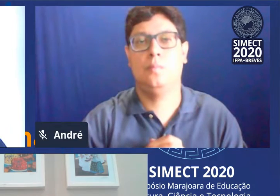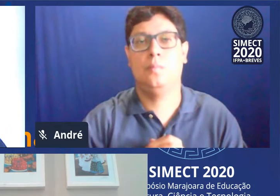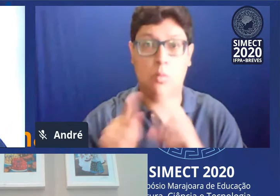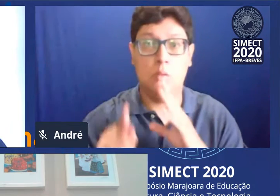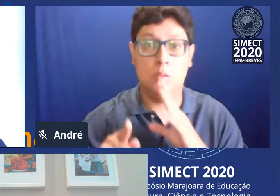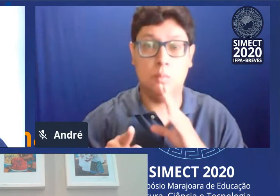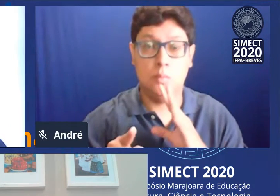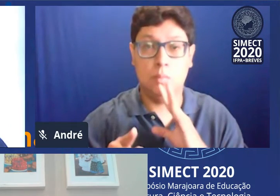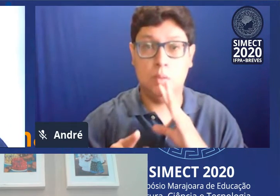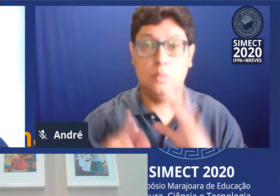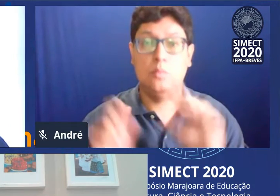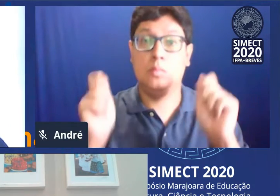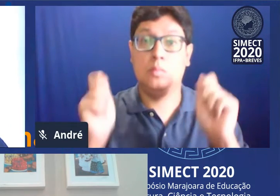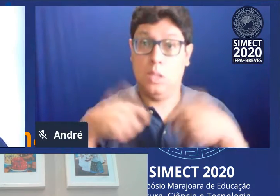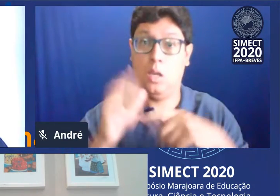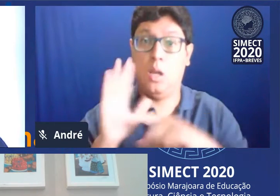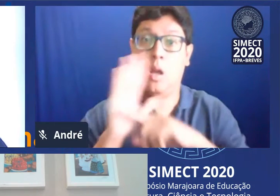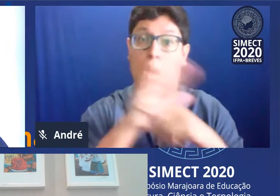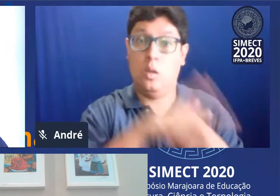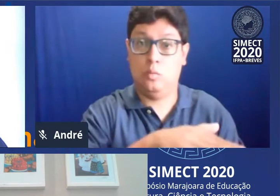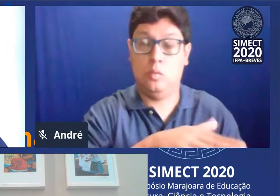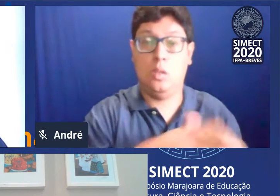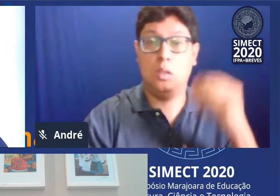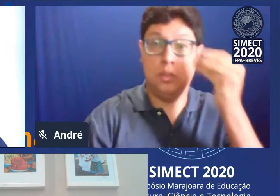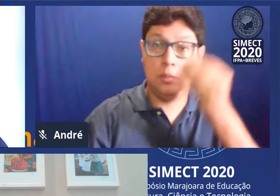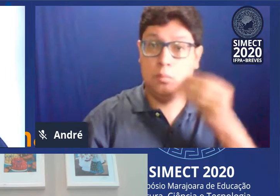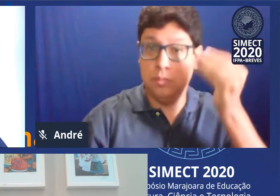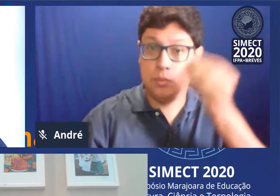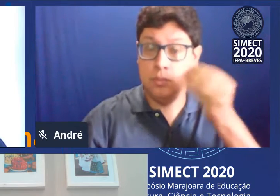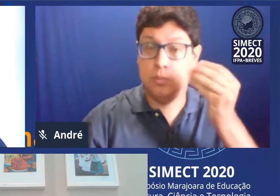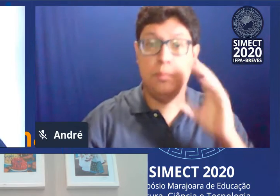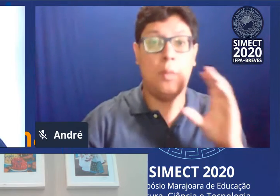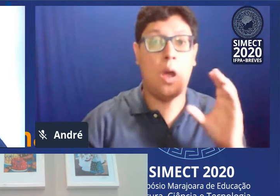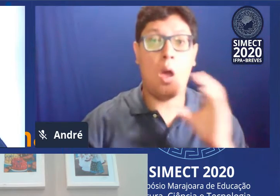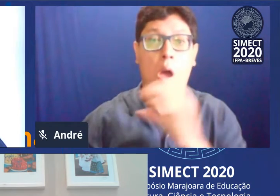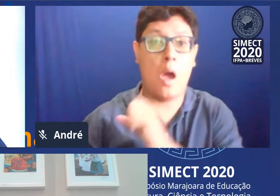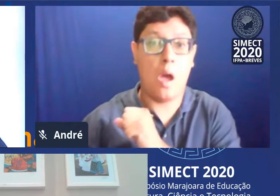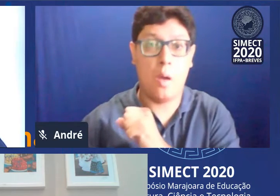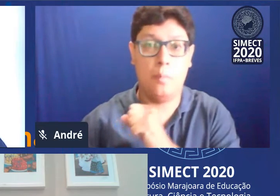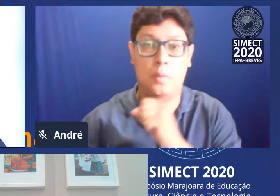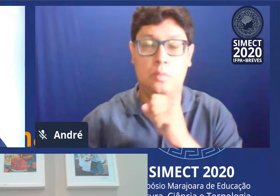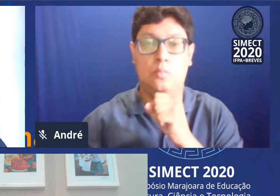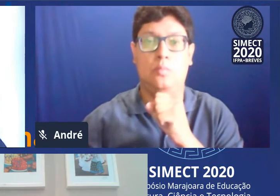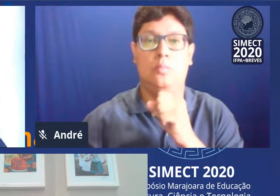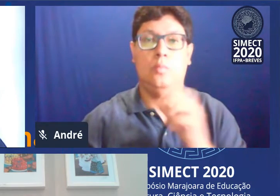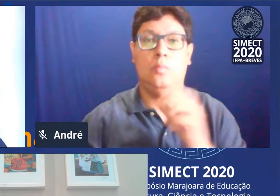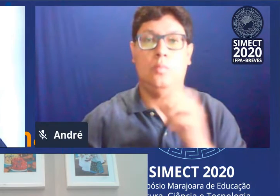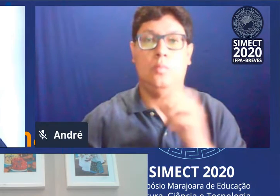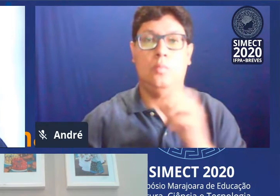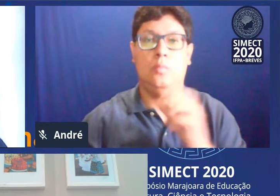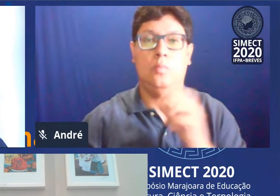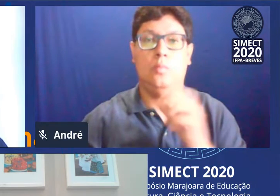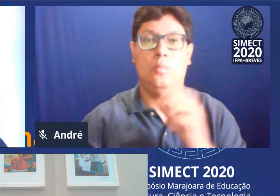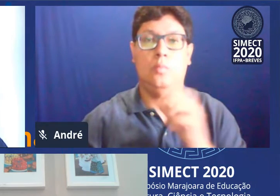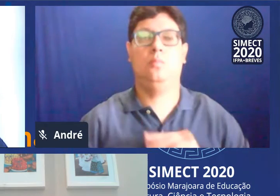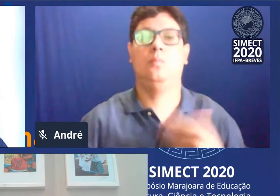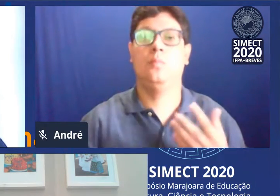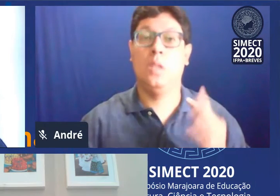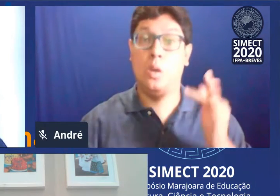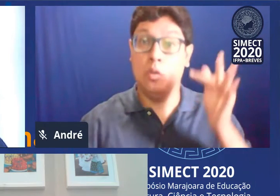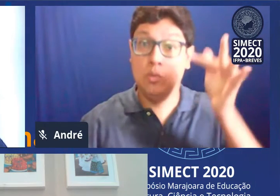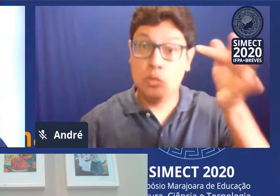experimentos encurtando o tempo de resposta. No futuro, essas informações podem ser utilizadas